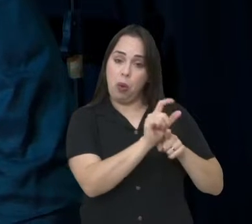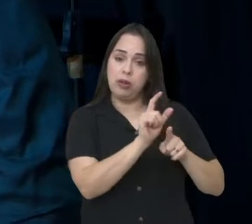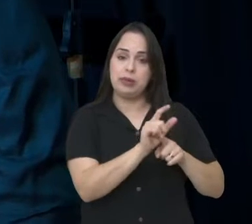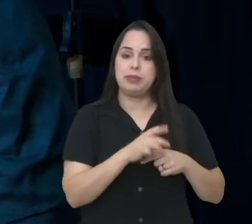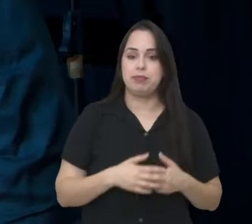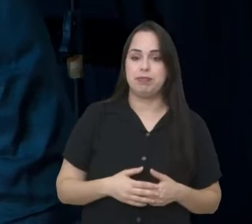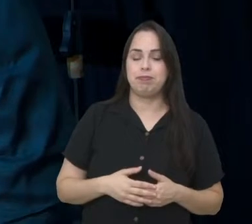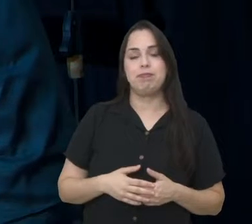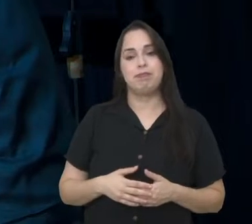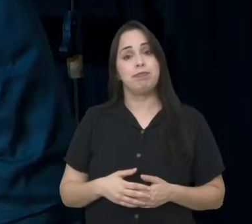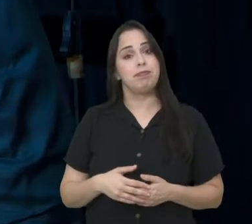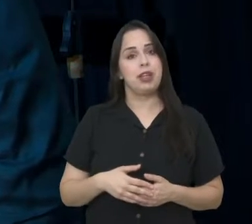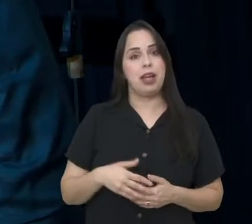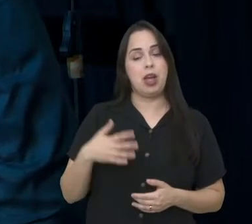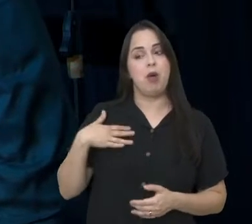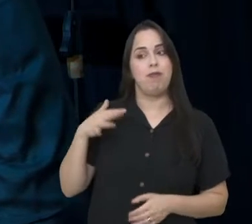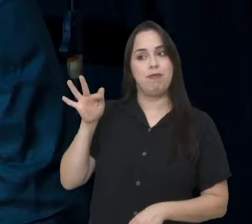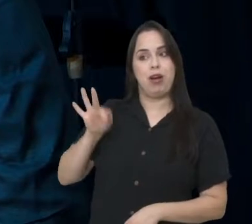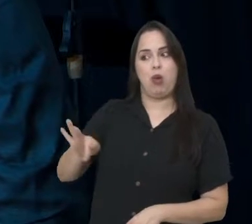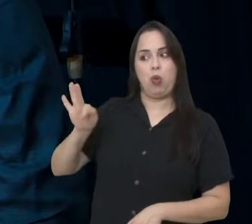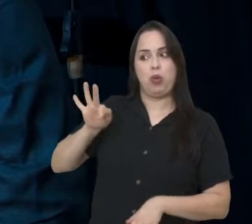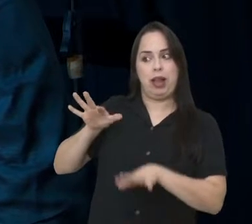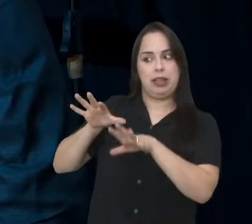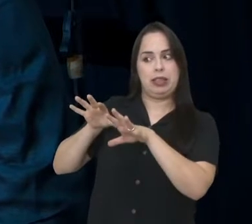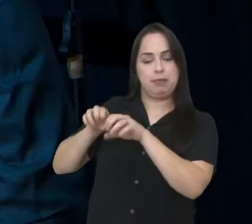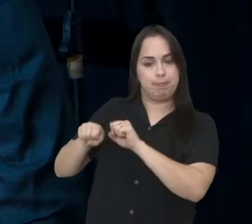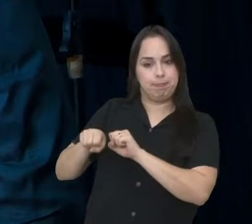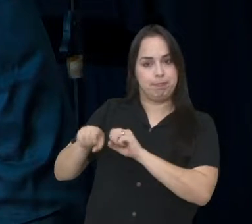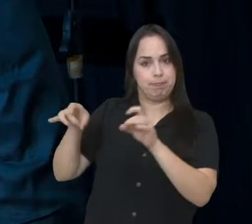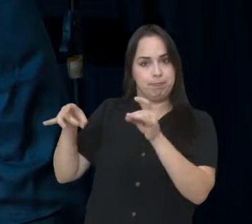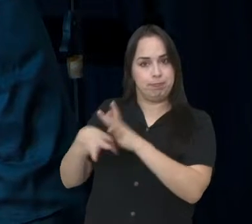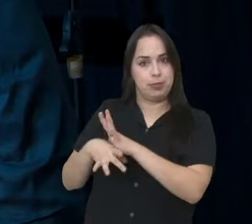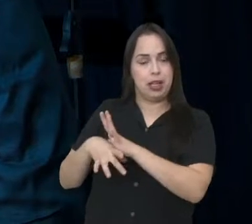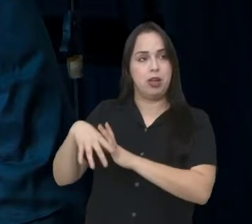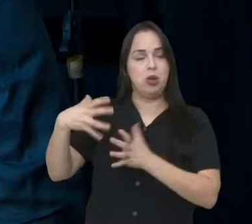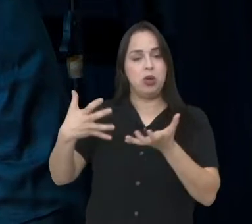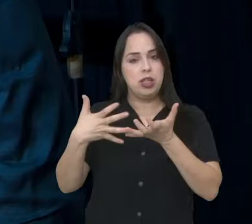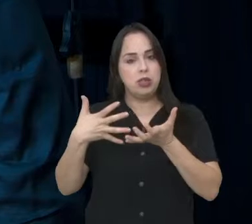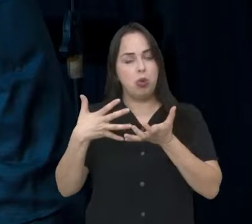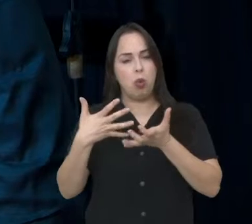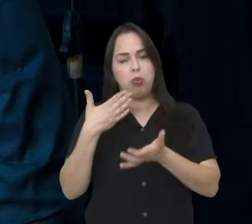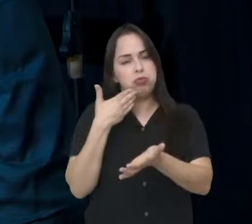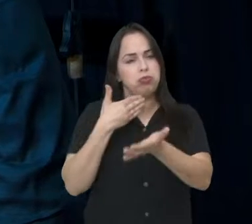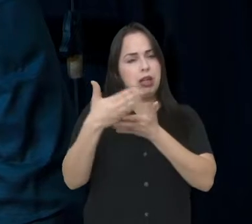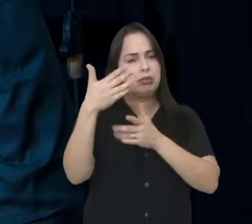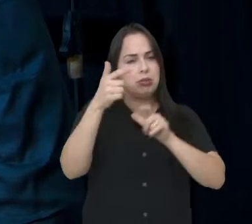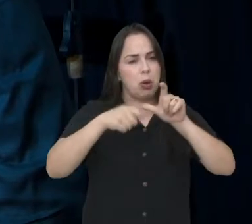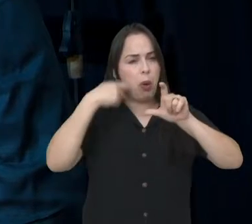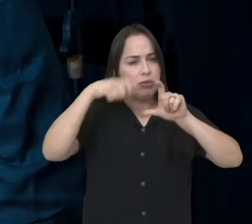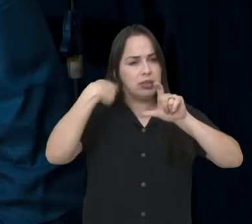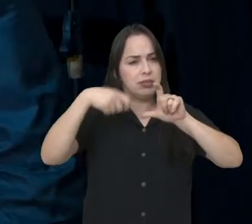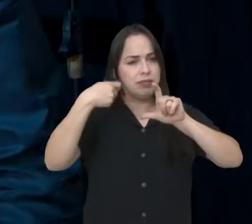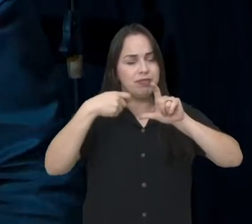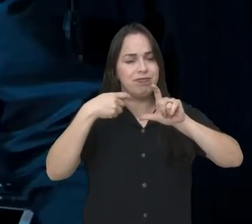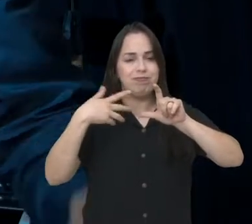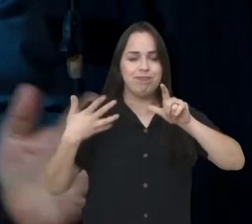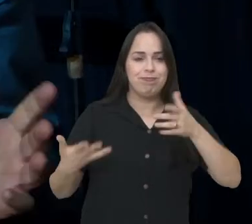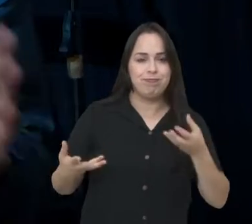quando eu terminei a faculdade e quis começar a trabalhar com gravação, eu